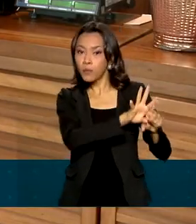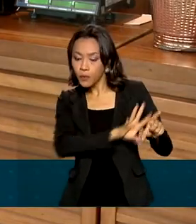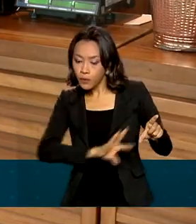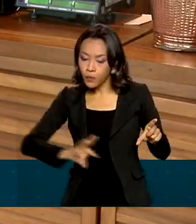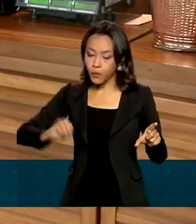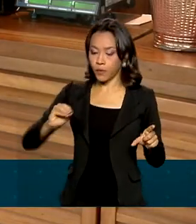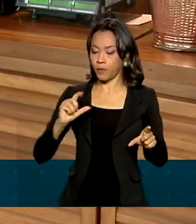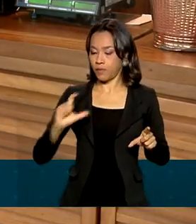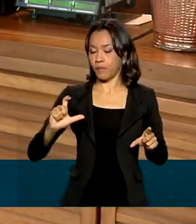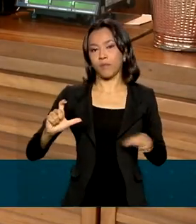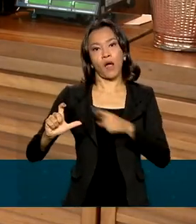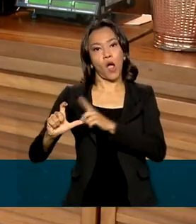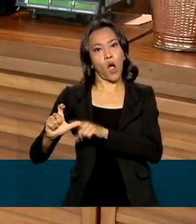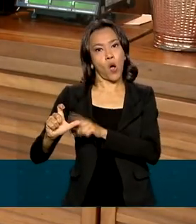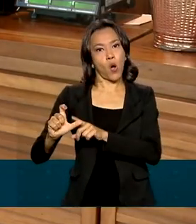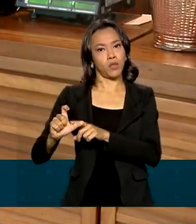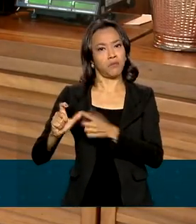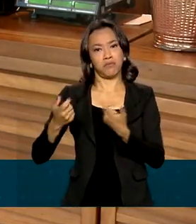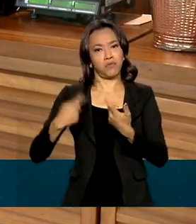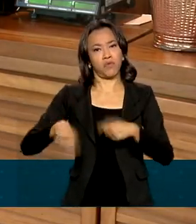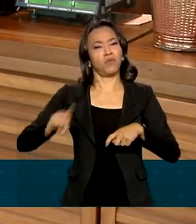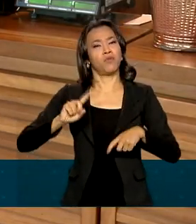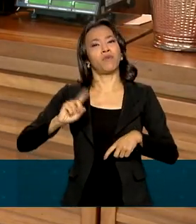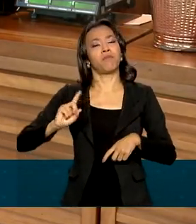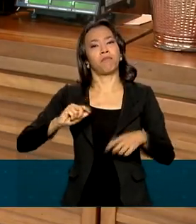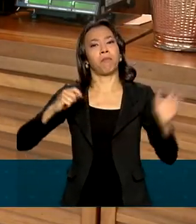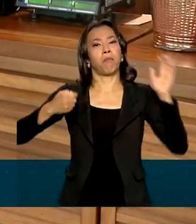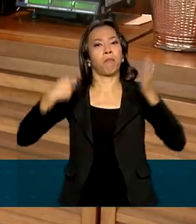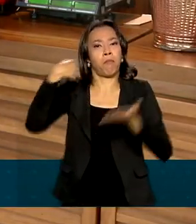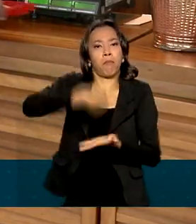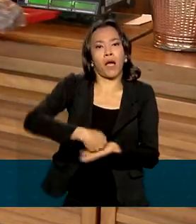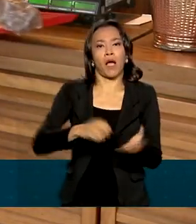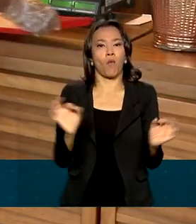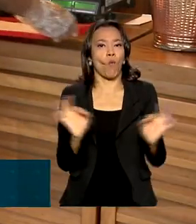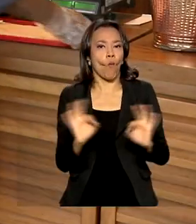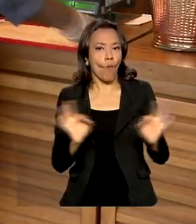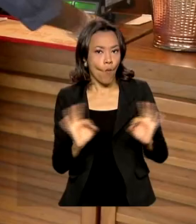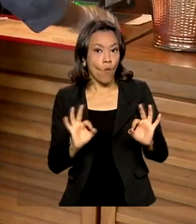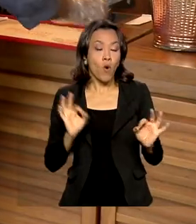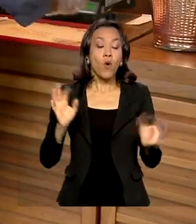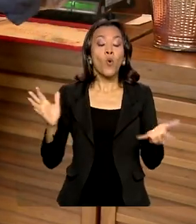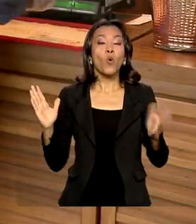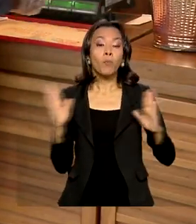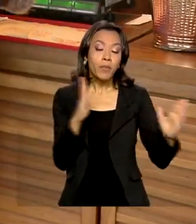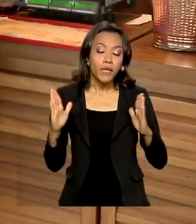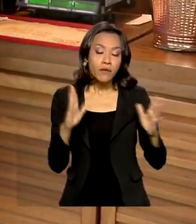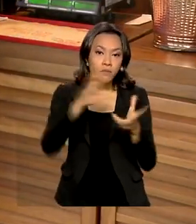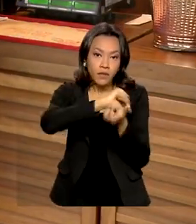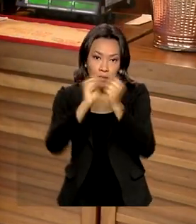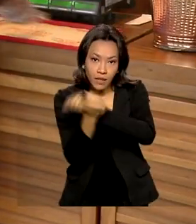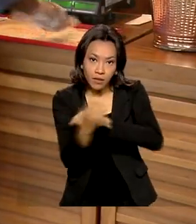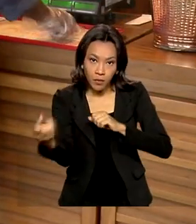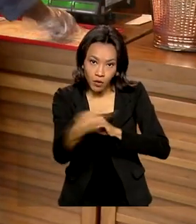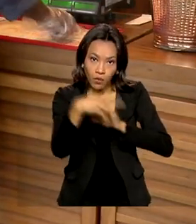outra. E isso sem nenhum custo. O prazo de adaptação para as novas regras é de 18 meses.